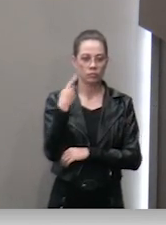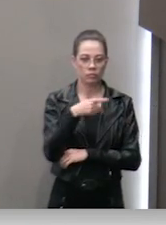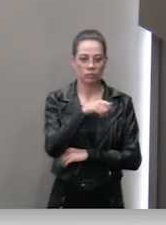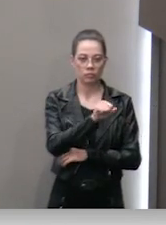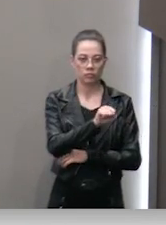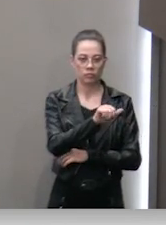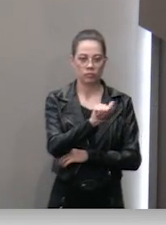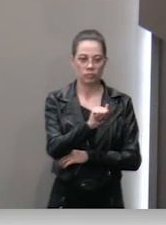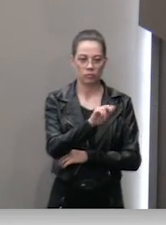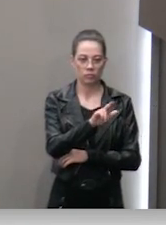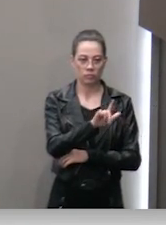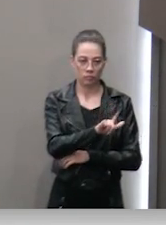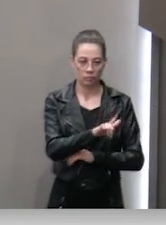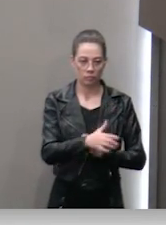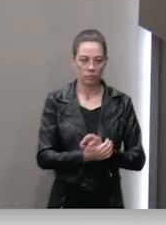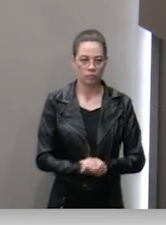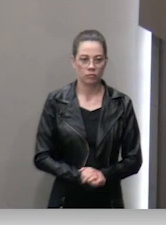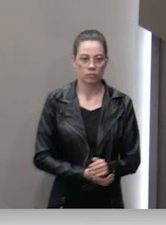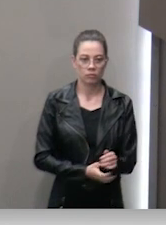Saul Spinelli.